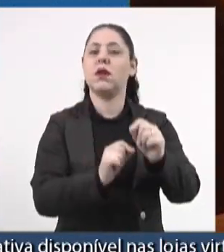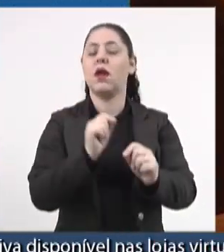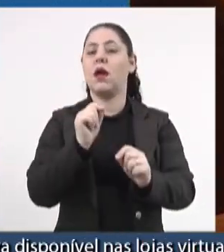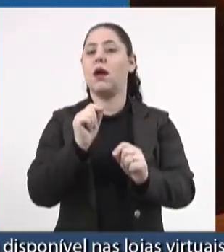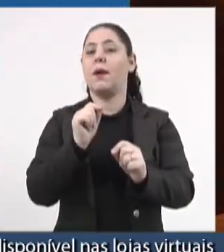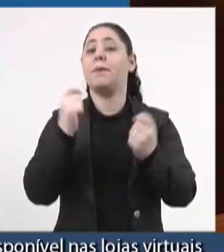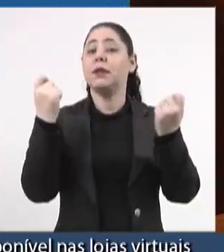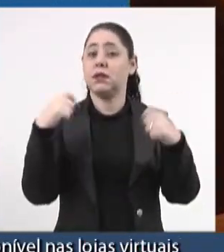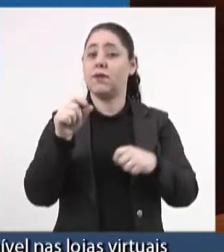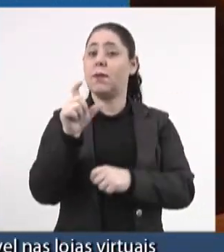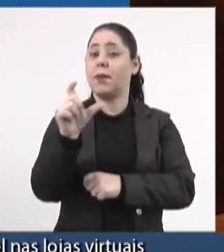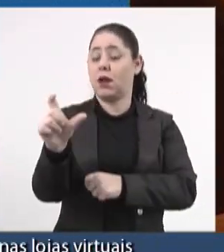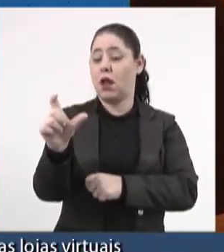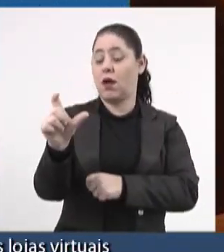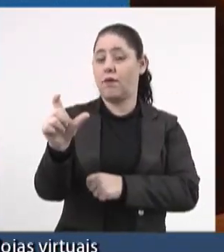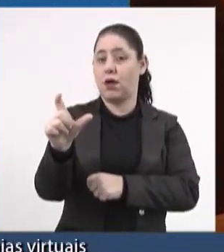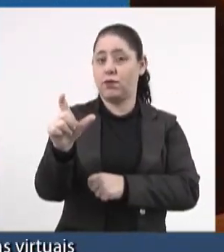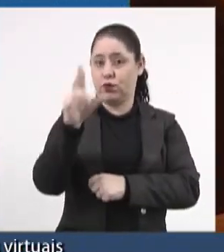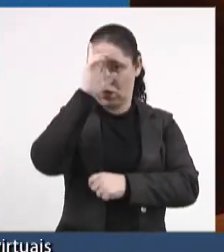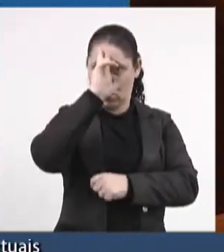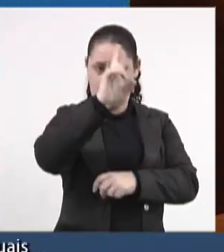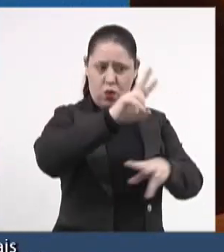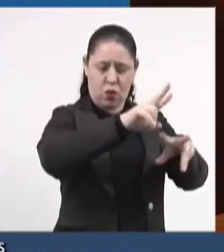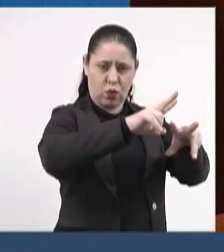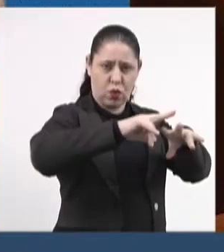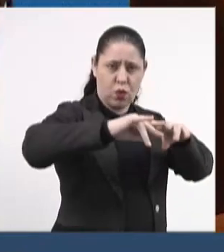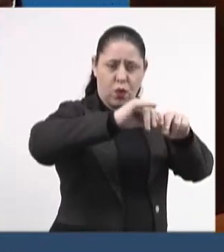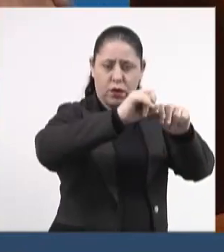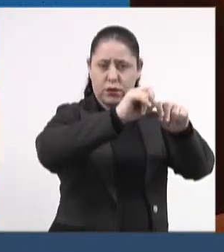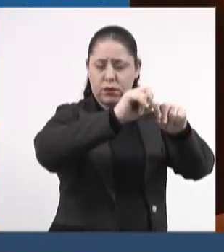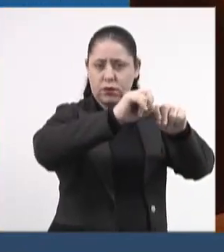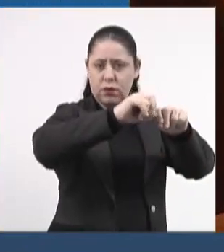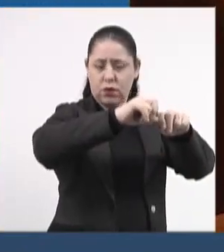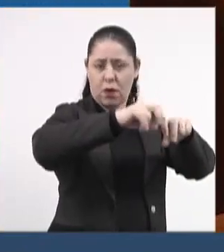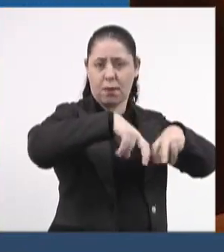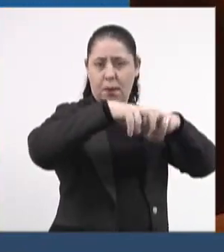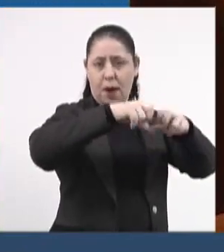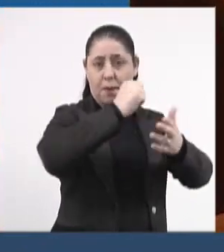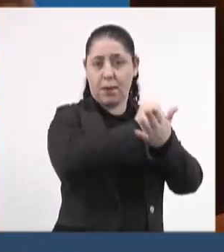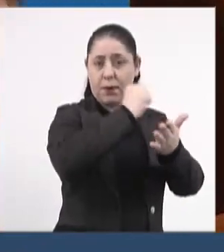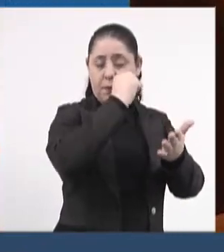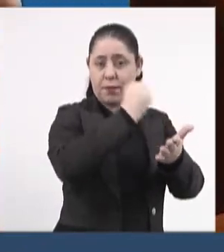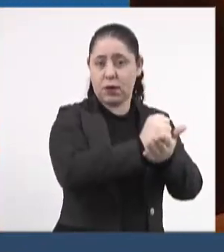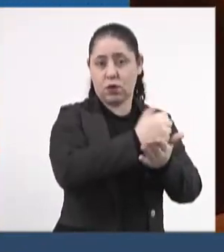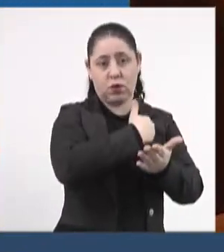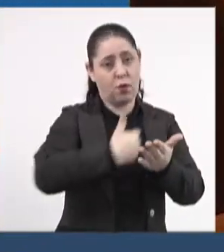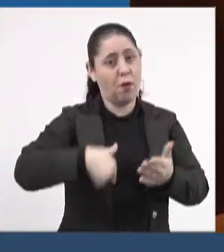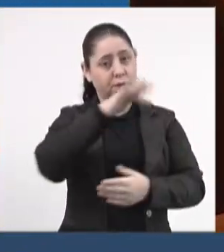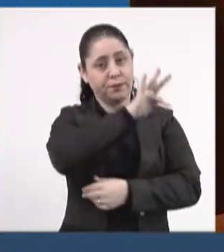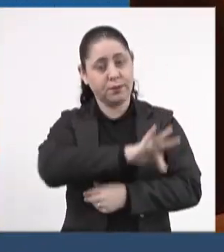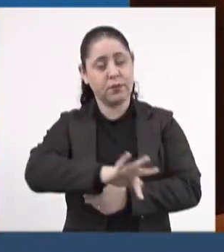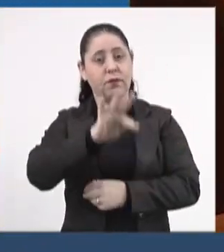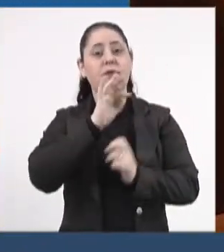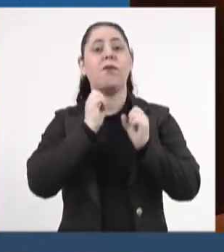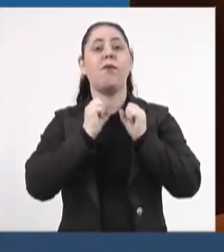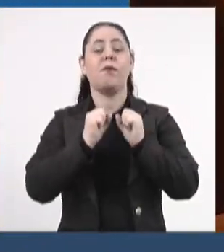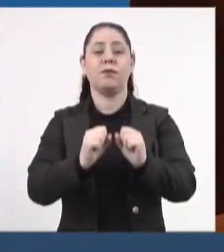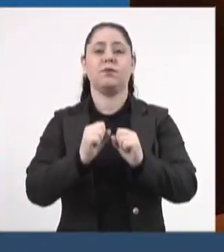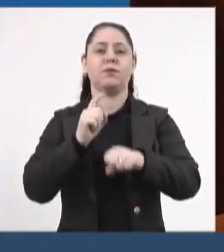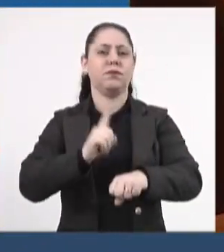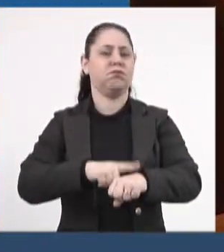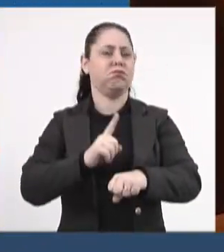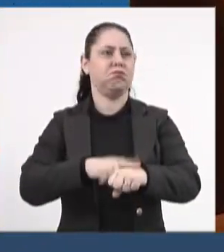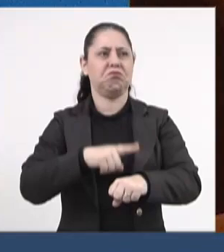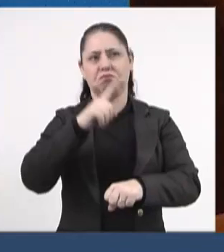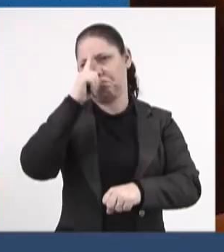ser o seguinte: o produtor rural foi legitimamente titulado e o governo federal, ele pode, a